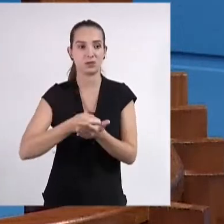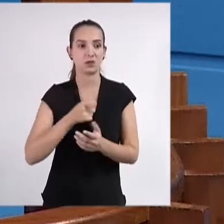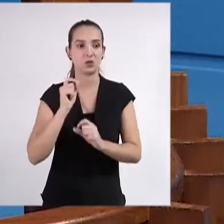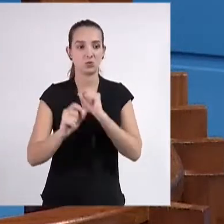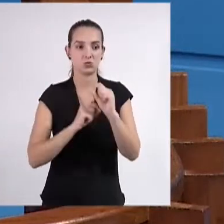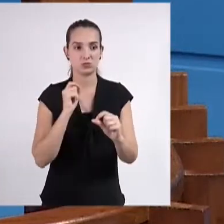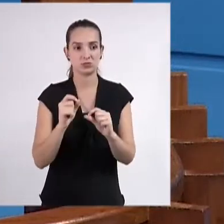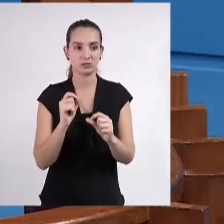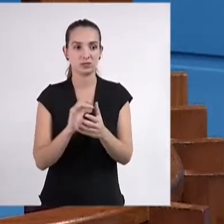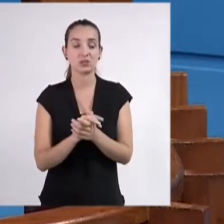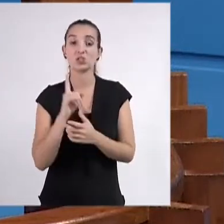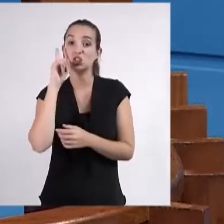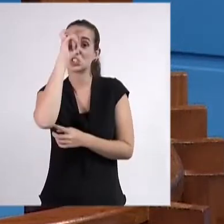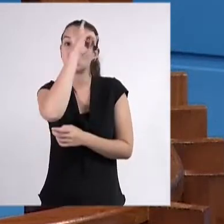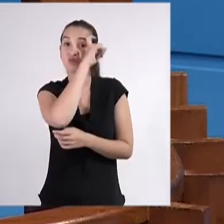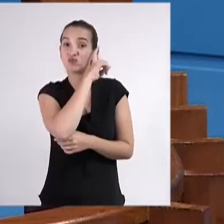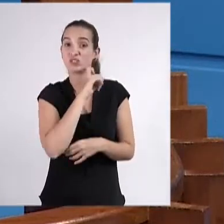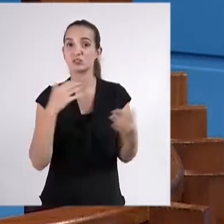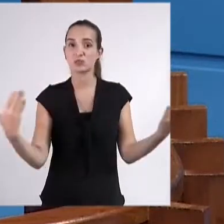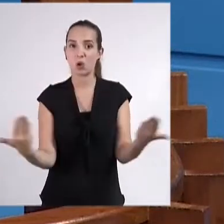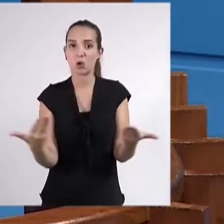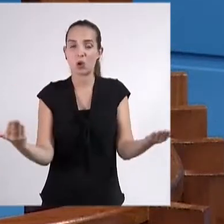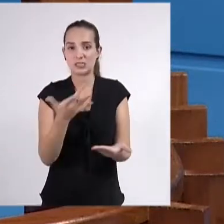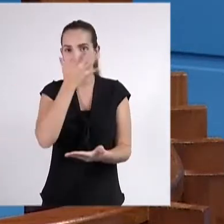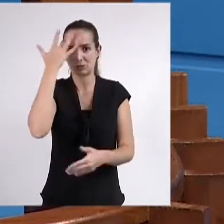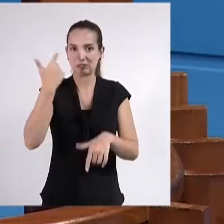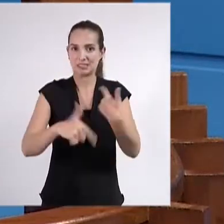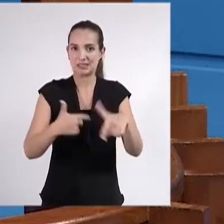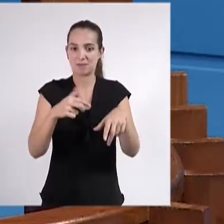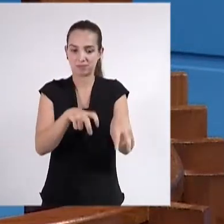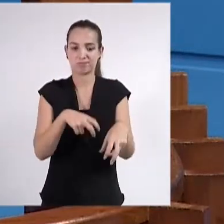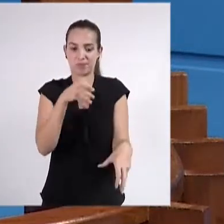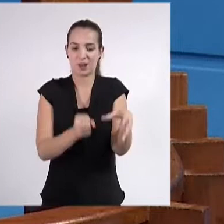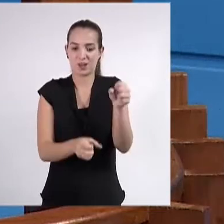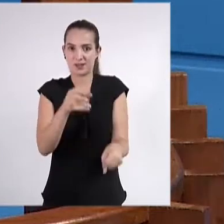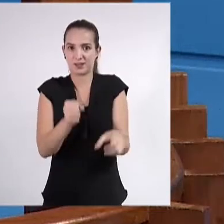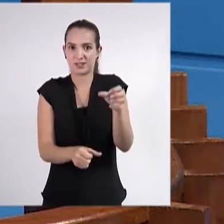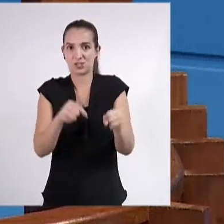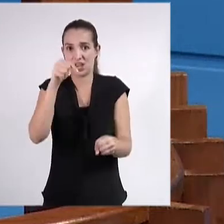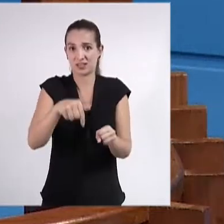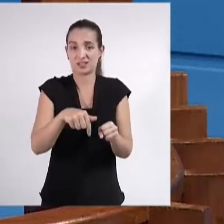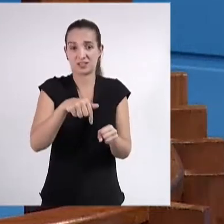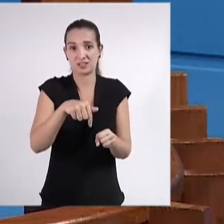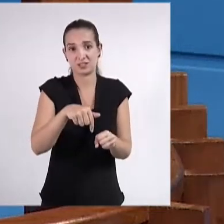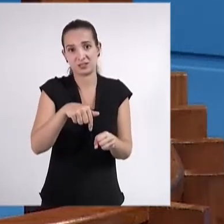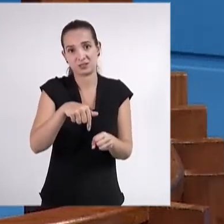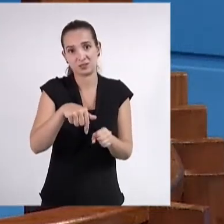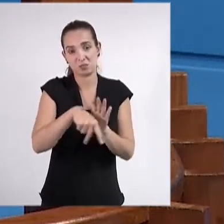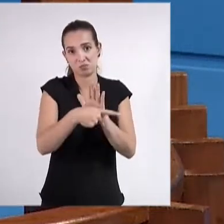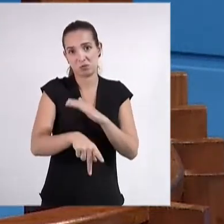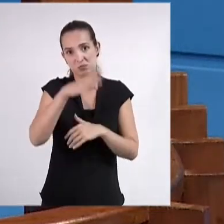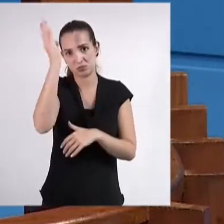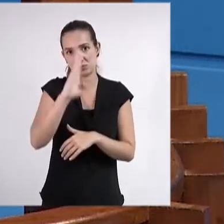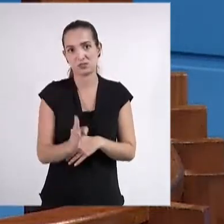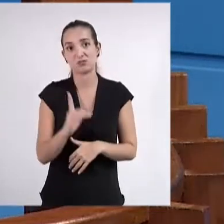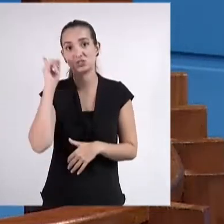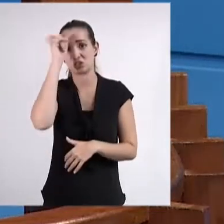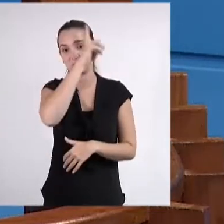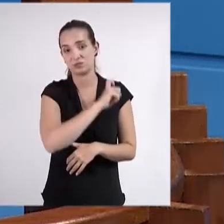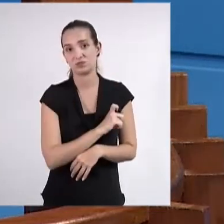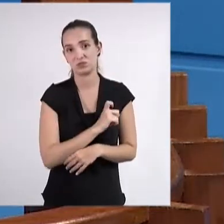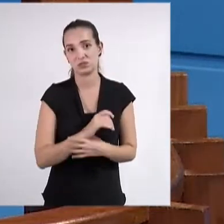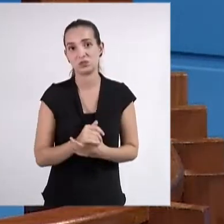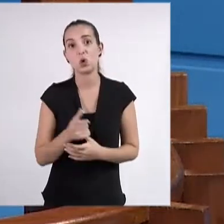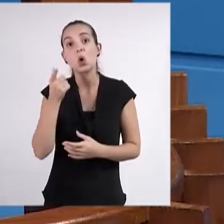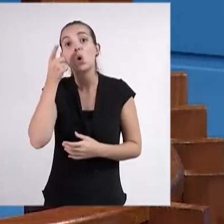muito difícil para os produtores de leite, um produto nobre, mas que possui dificuldades de agregar